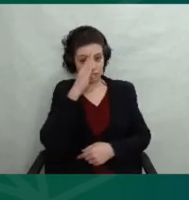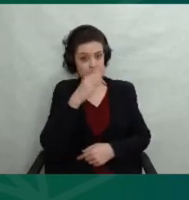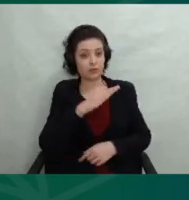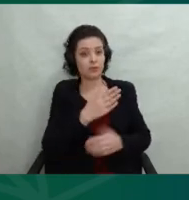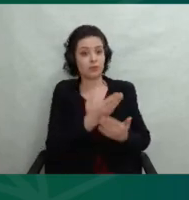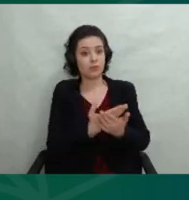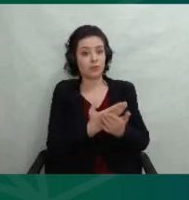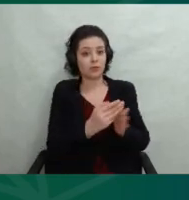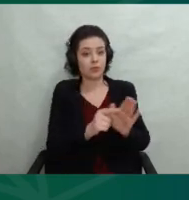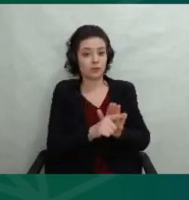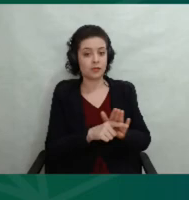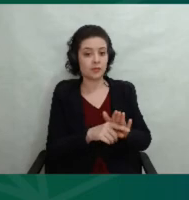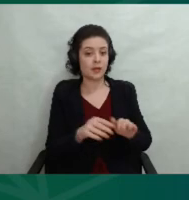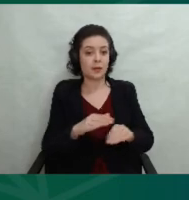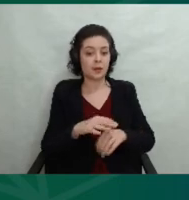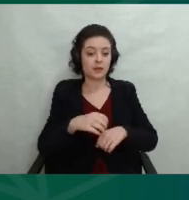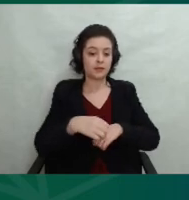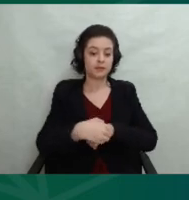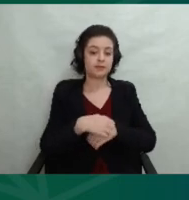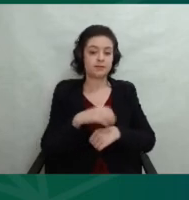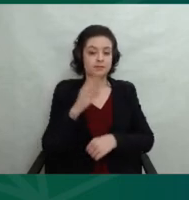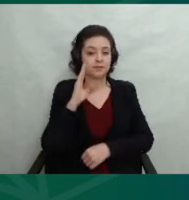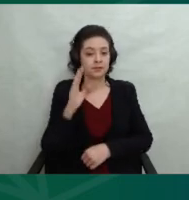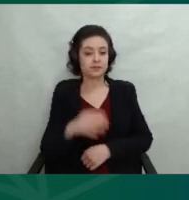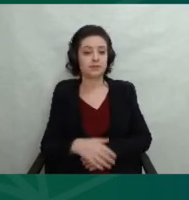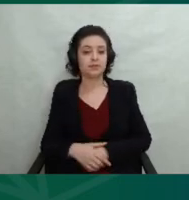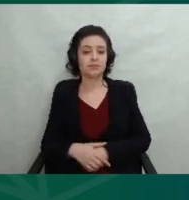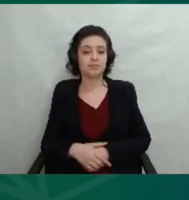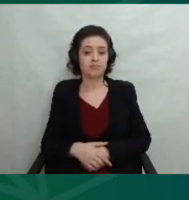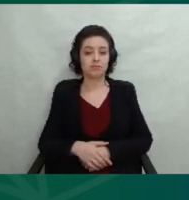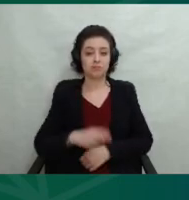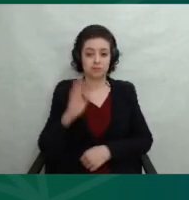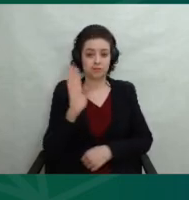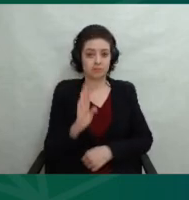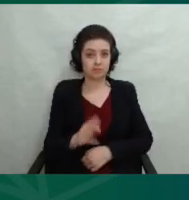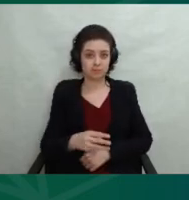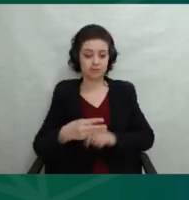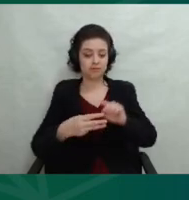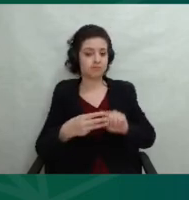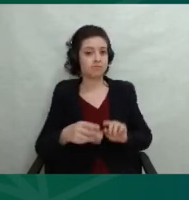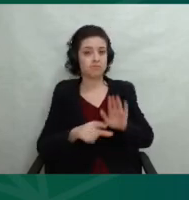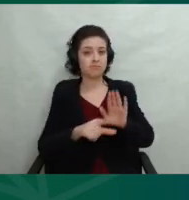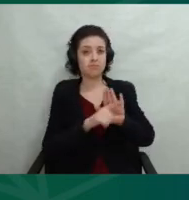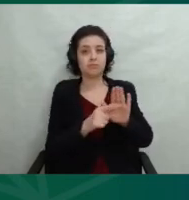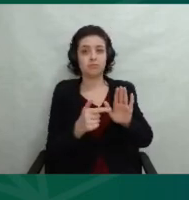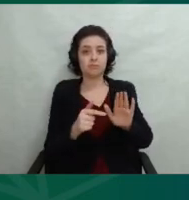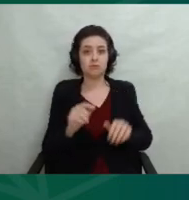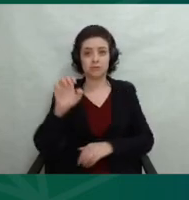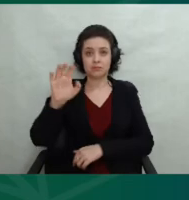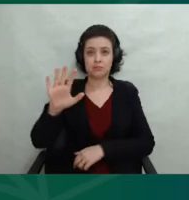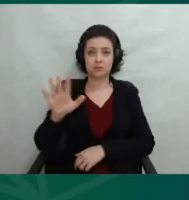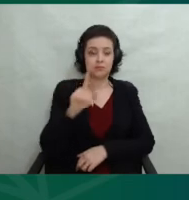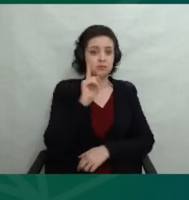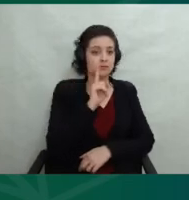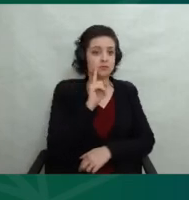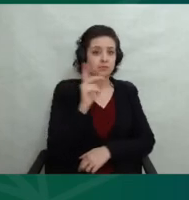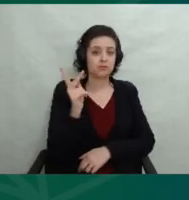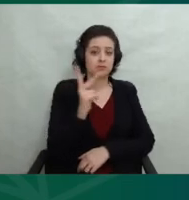moléculas prioritárias, ainda que no Brasil nenhuma delas faz parte da ação. Na Europa e nos Estados Unidos, os antimicrobianos e